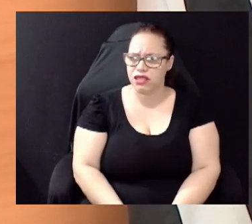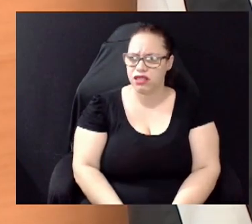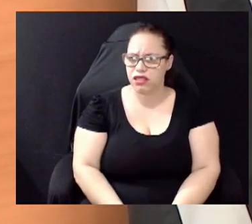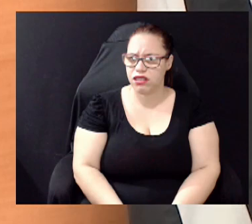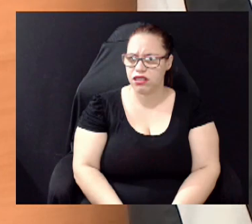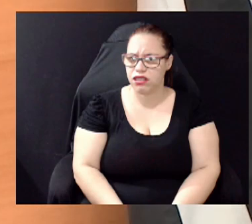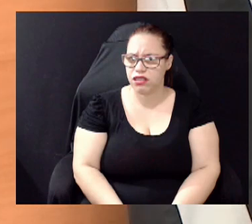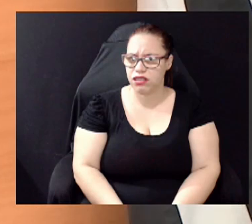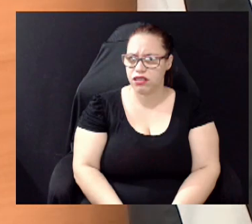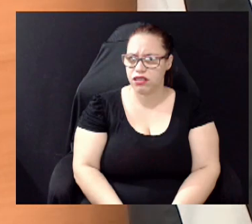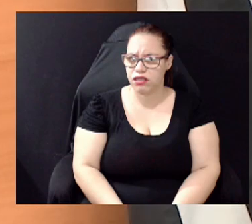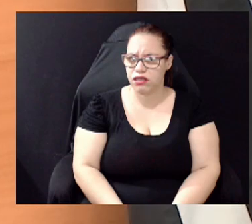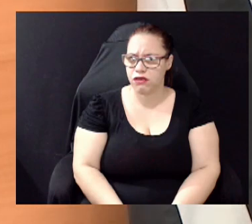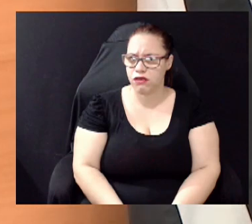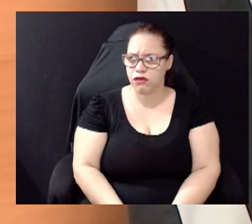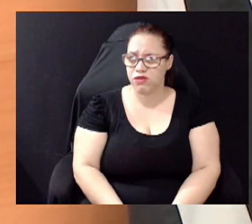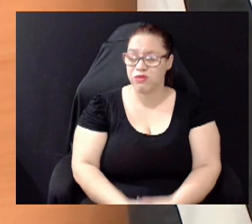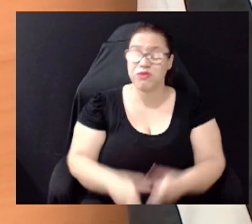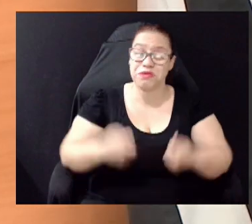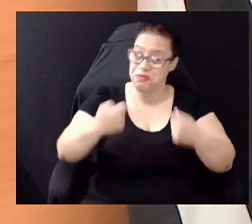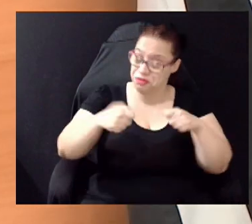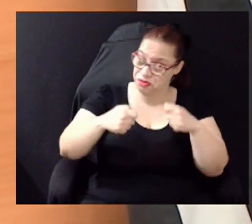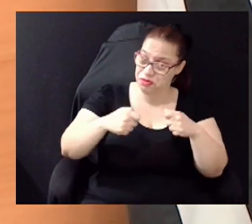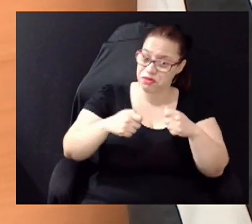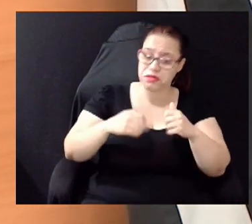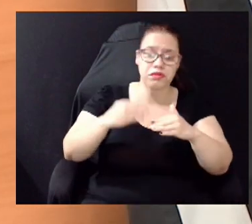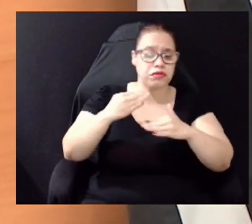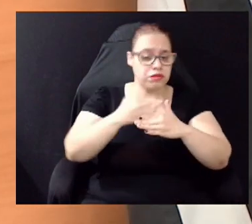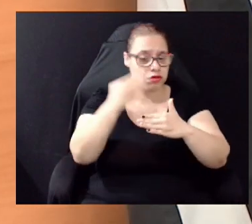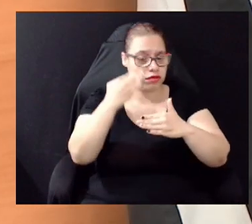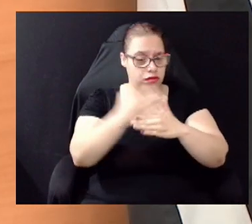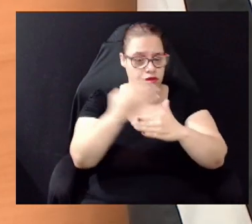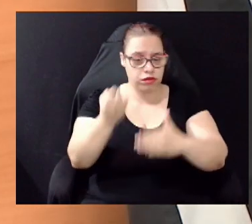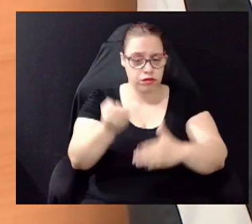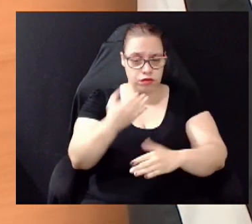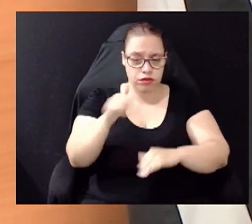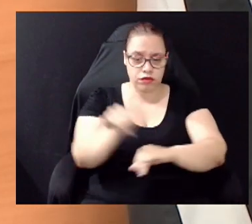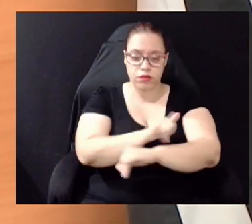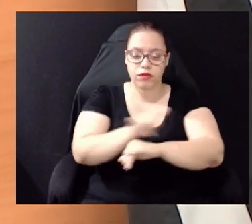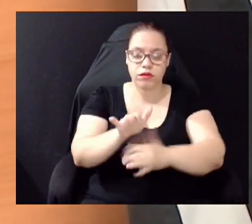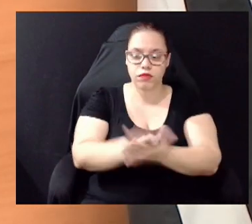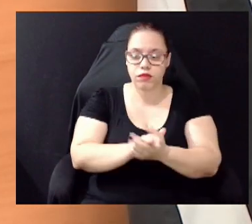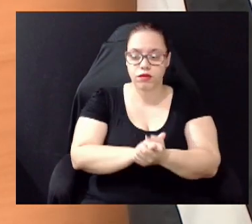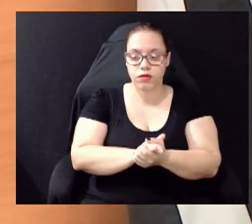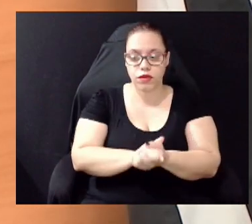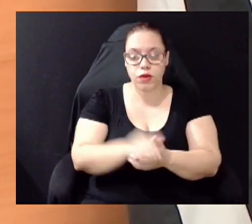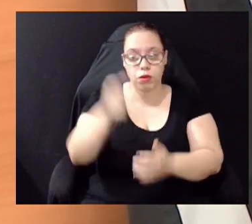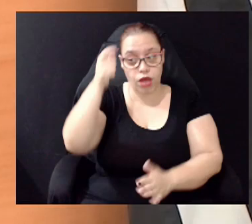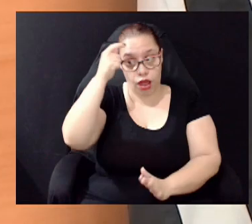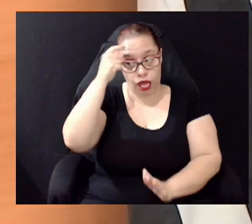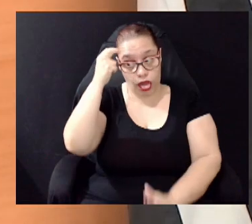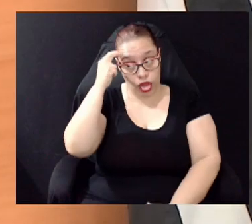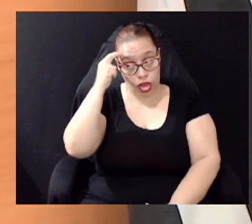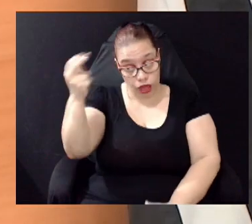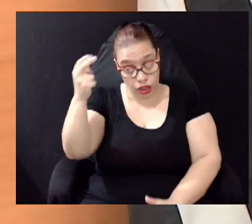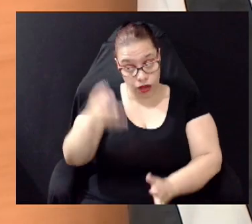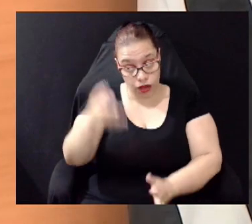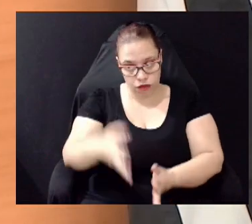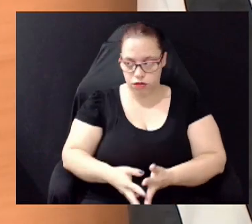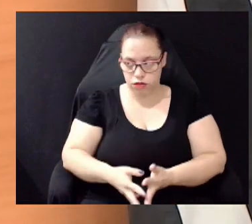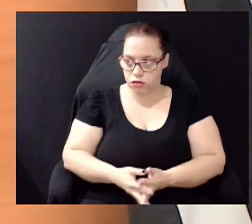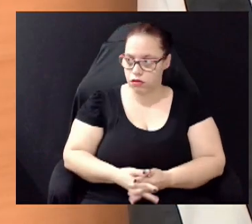Então, é preciso construir novos equipamentos com mais inteligência para